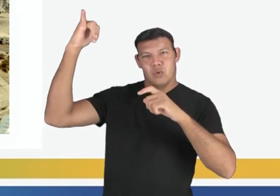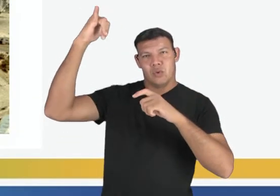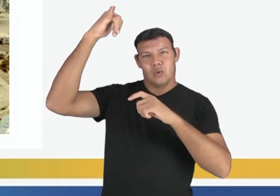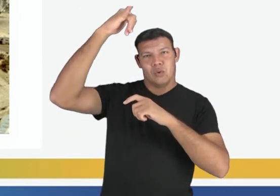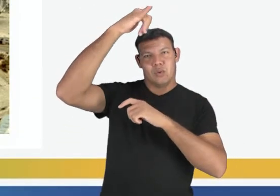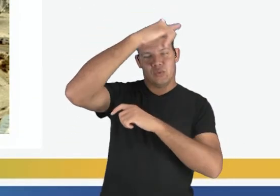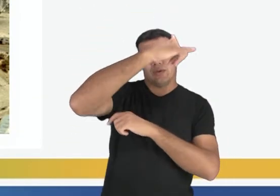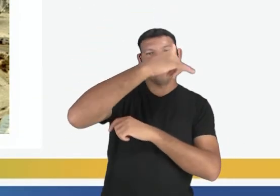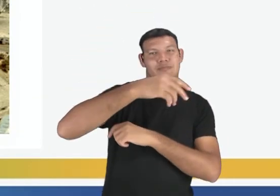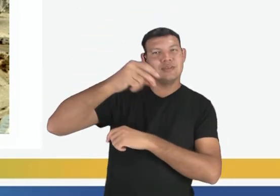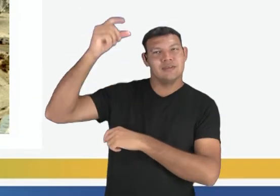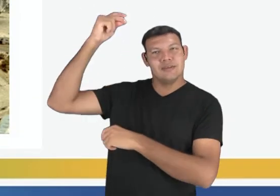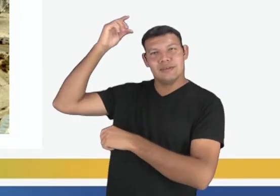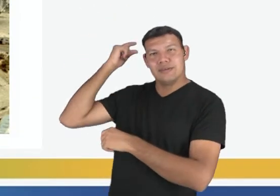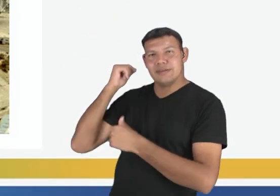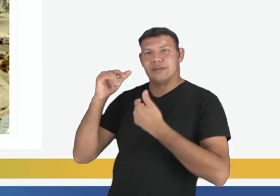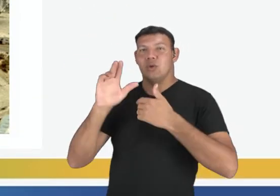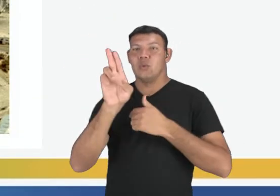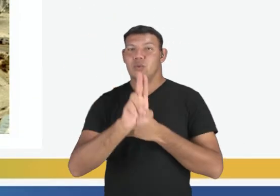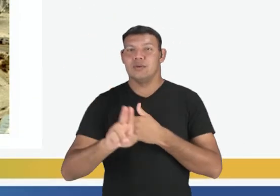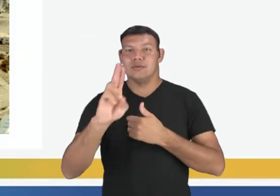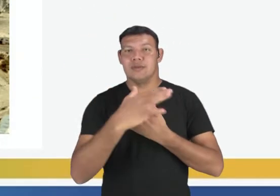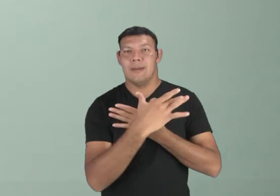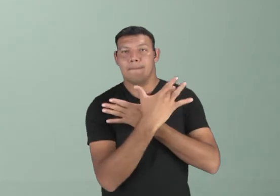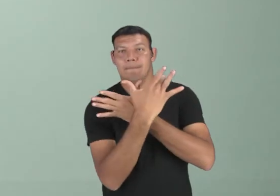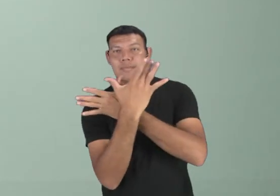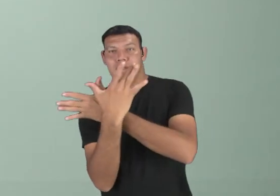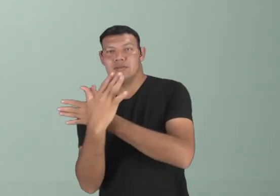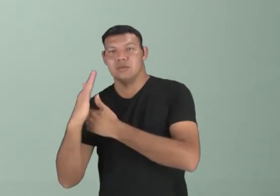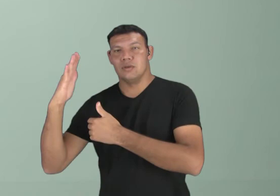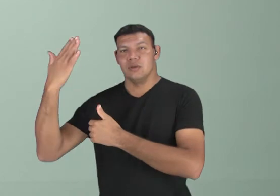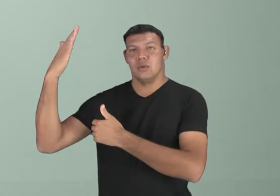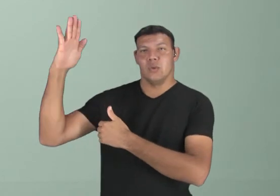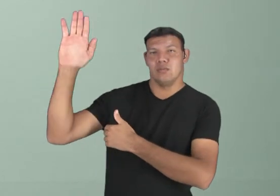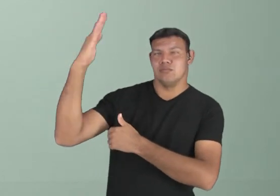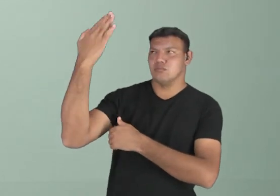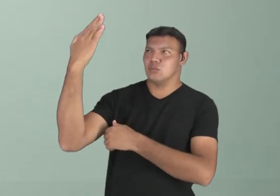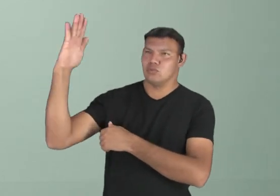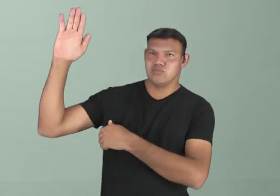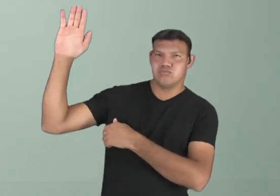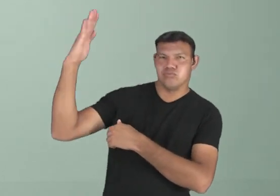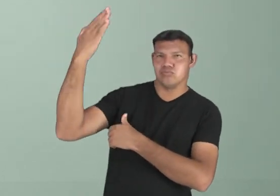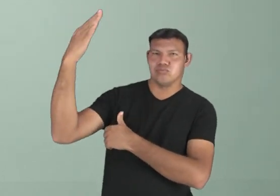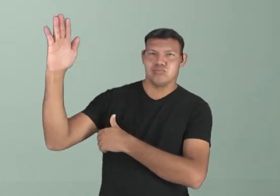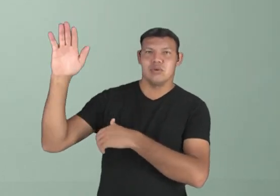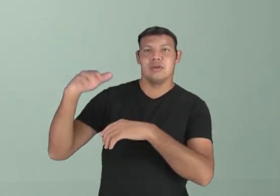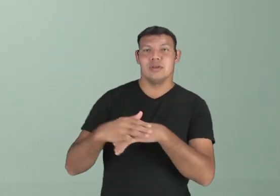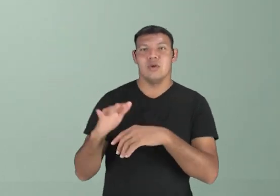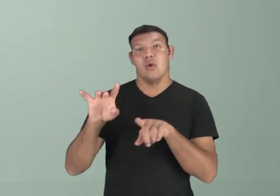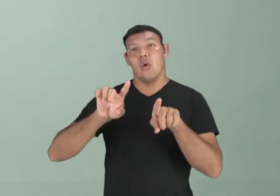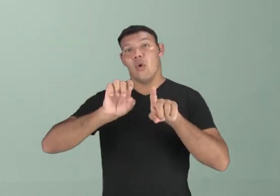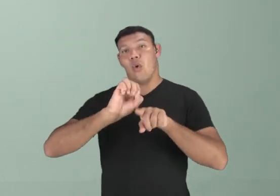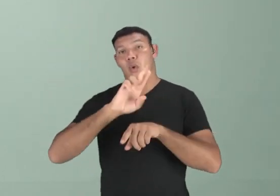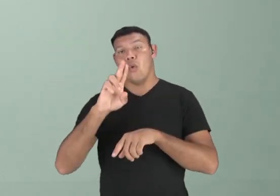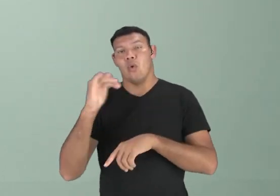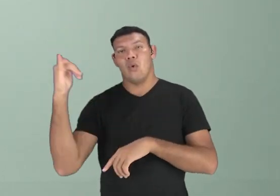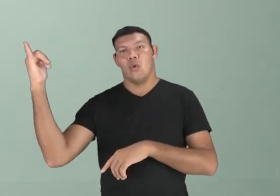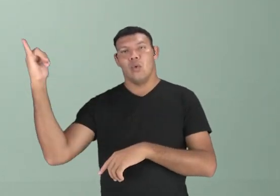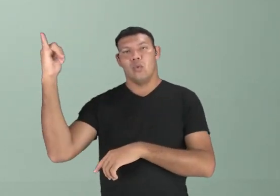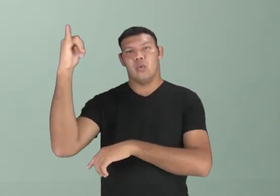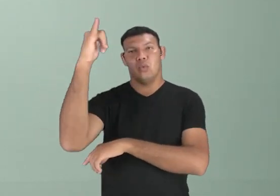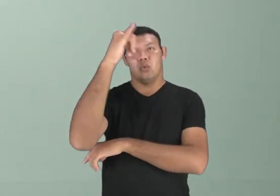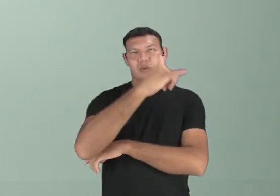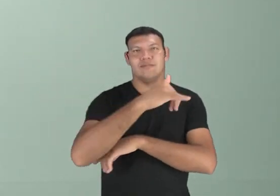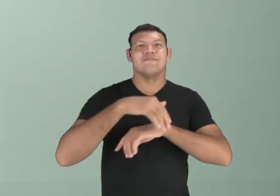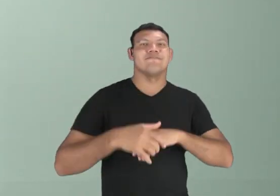por pássaros, balões e pipas, lembrando que ela vai ser sempre vertical. Não é imaginar porque o avião está numa trajetória